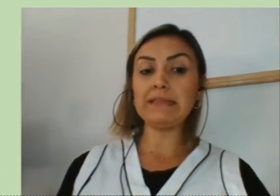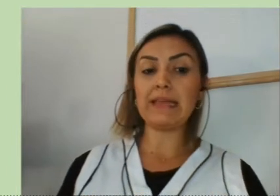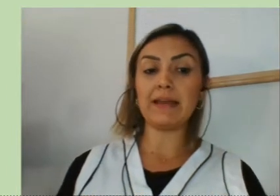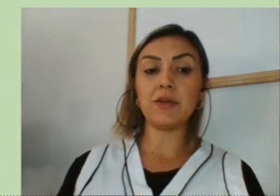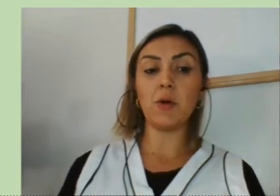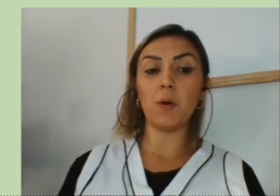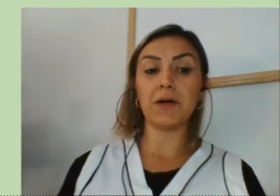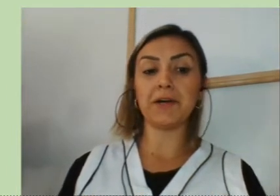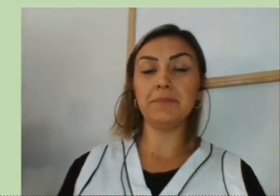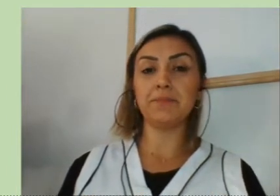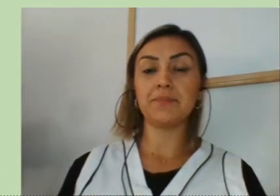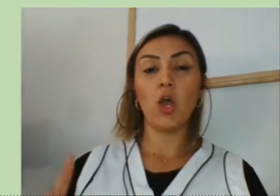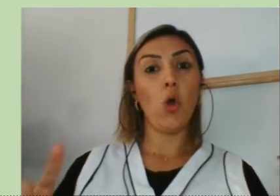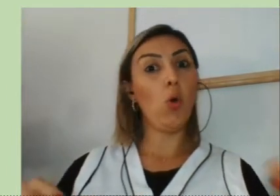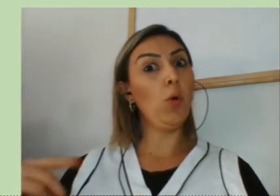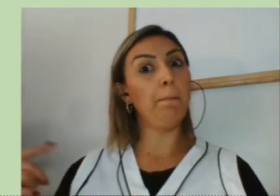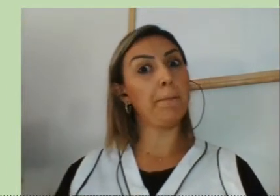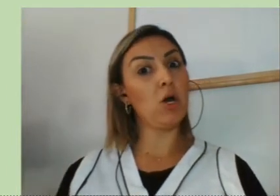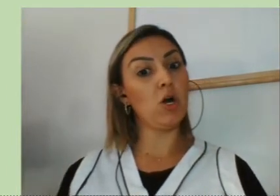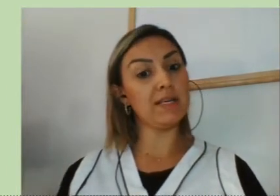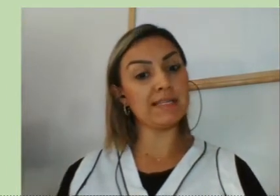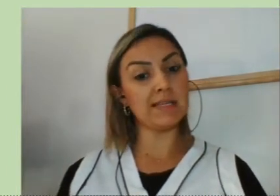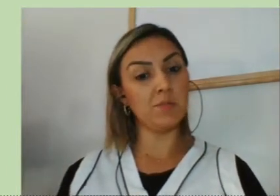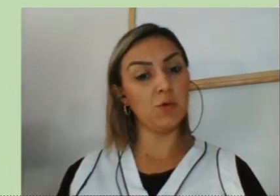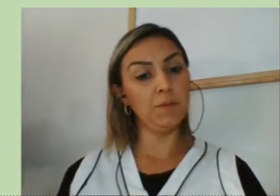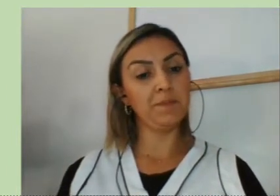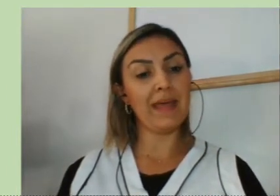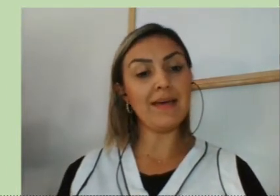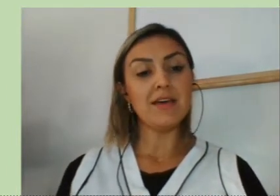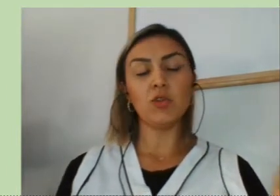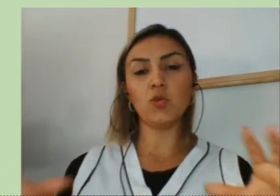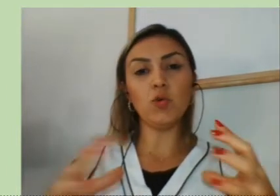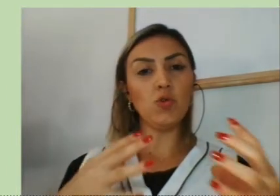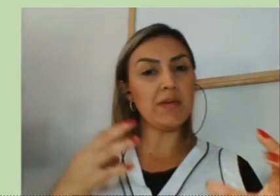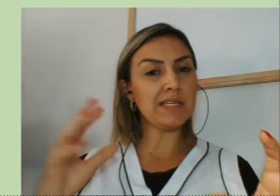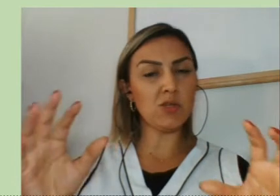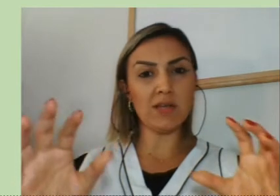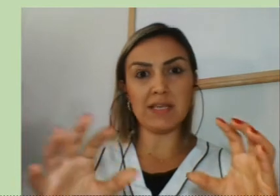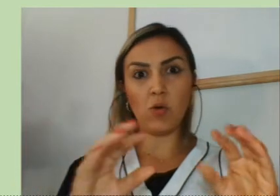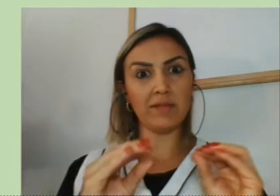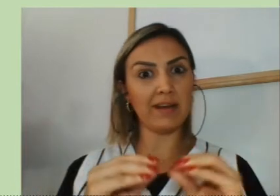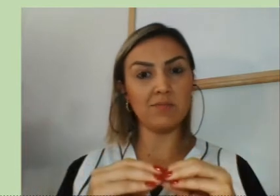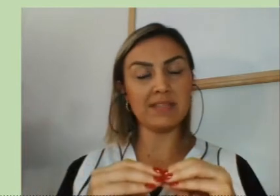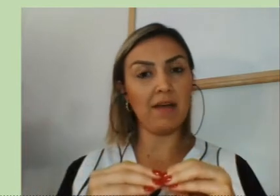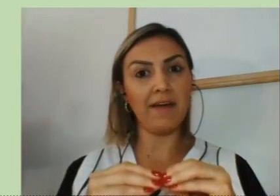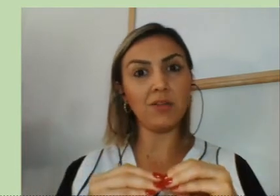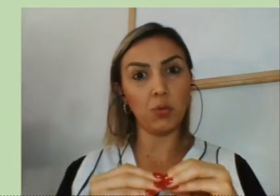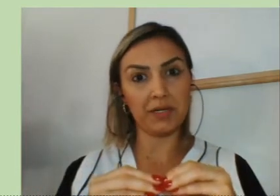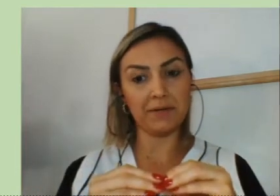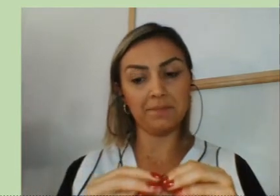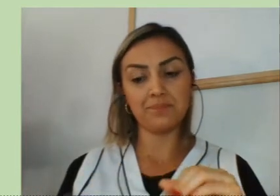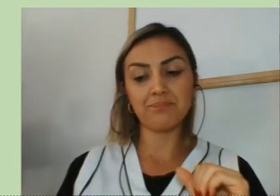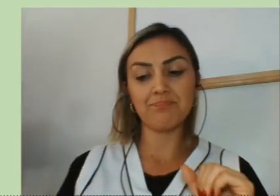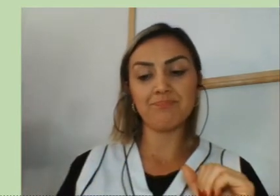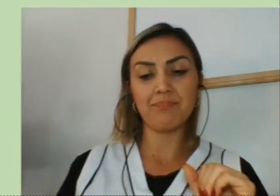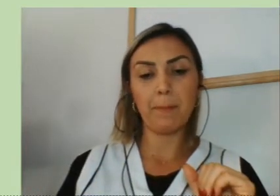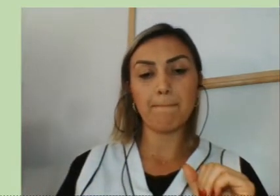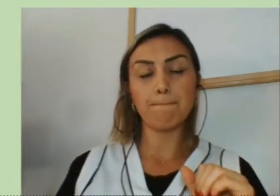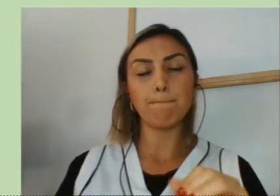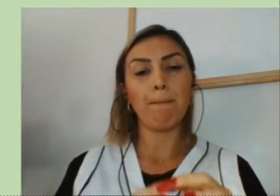o anterior, o próximo, né? Tudo isso nós encontramos na fatura.